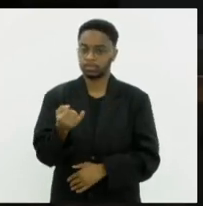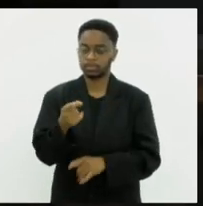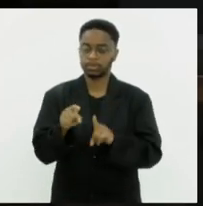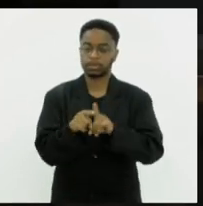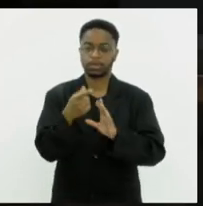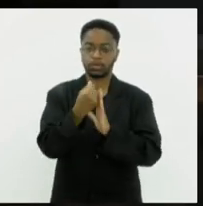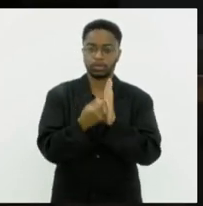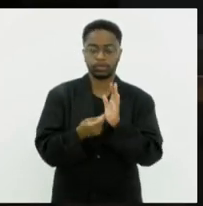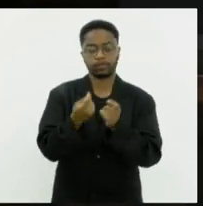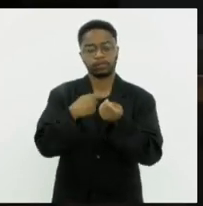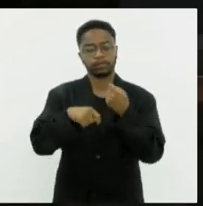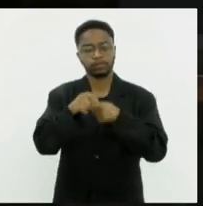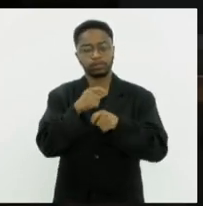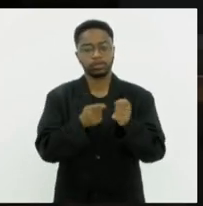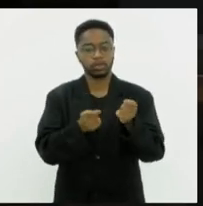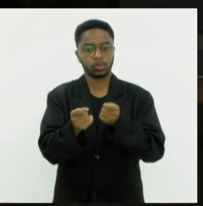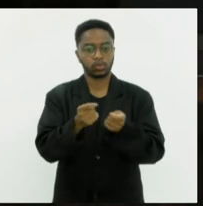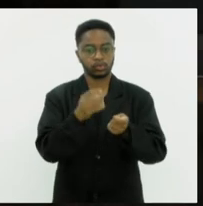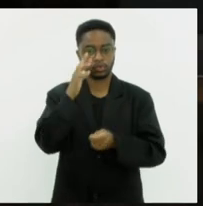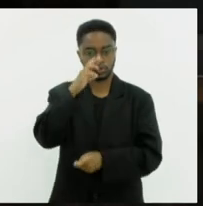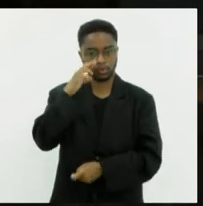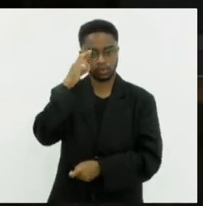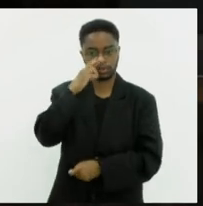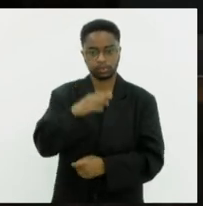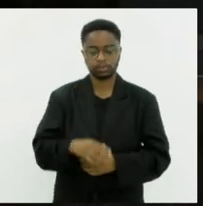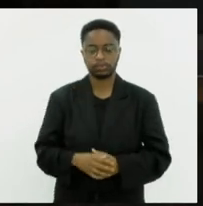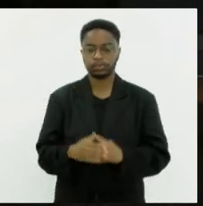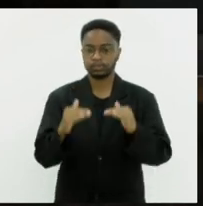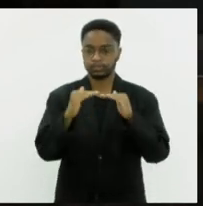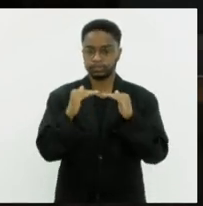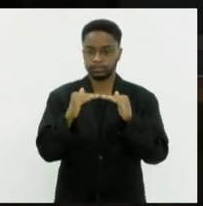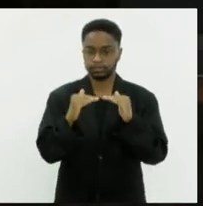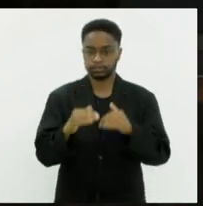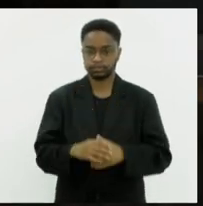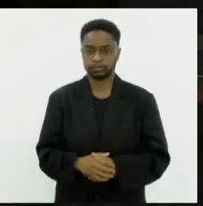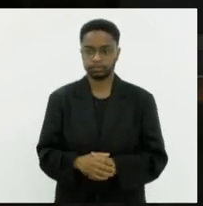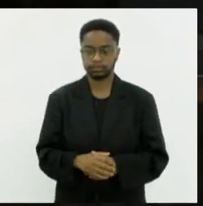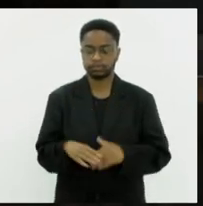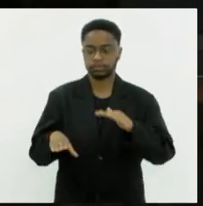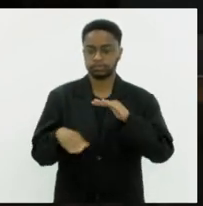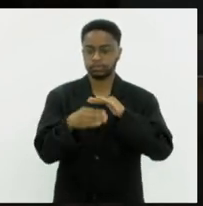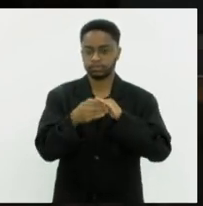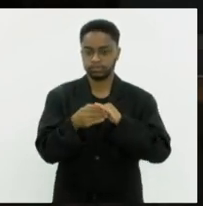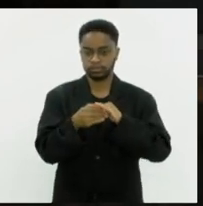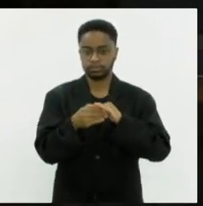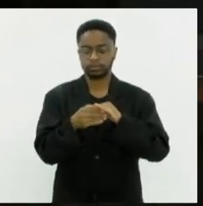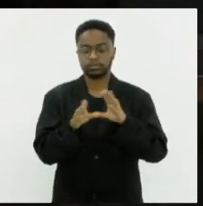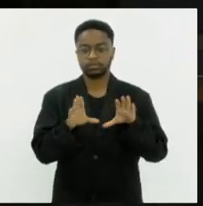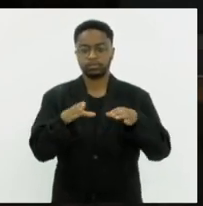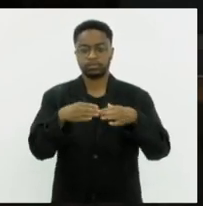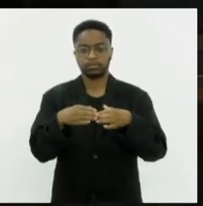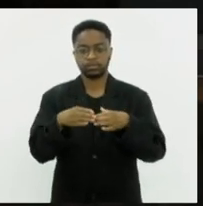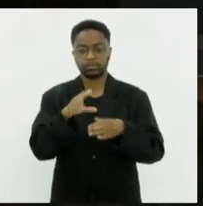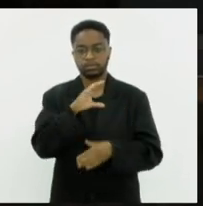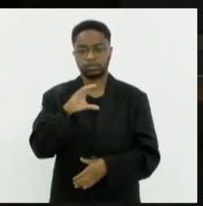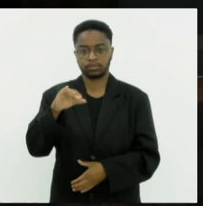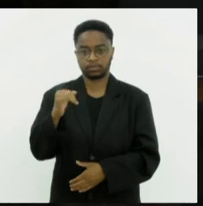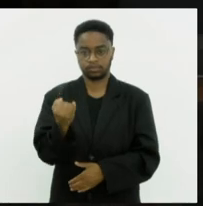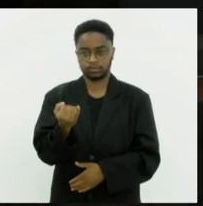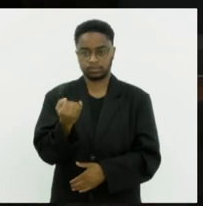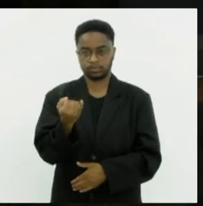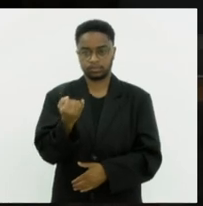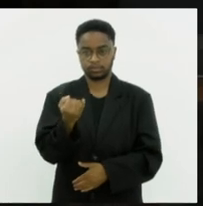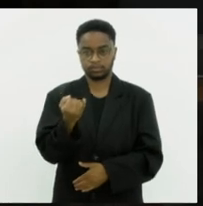Orçamento, Finanças, Fiscalização Financeira e Controle, favorável, com as emendas da Comissão de Constituição e